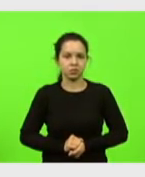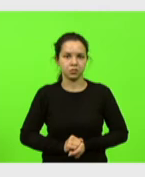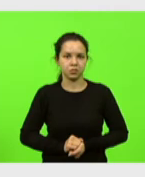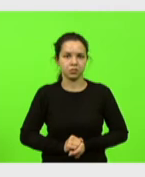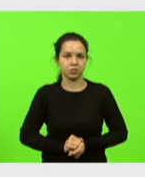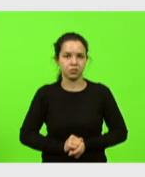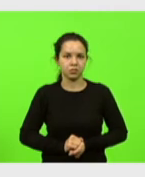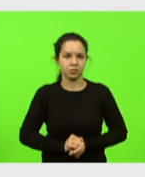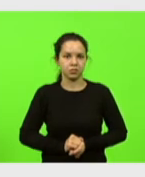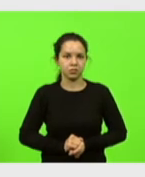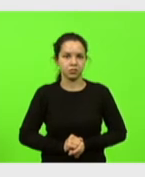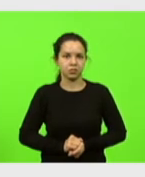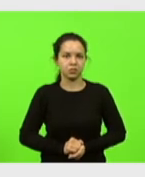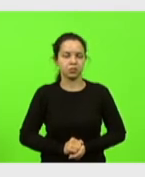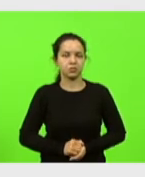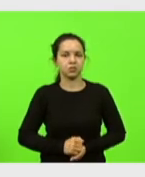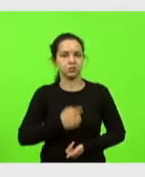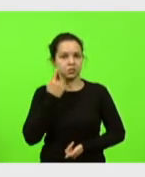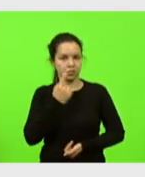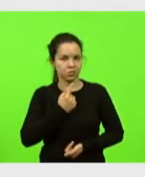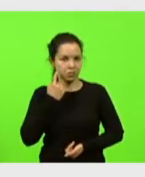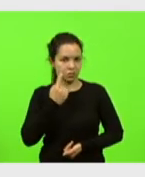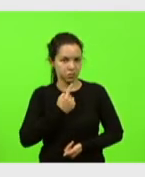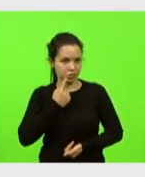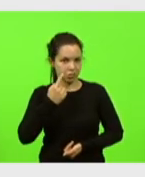turno, né? Como vota deputado Coronel Mocelin?